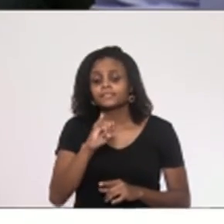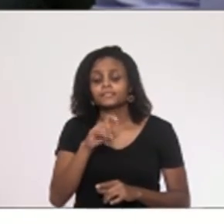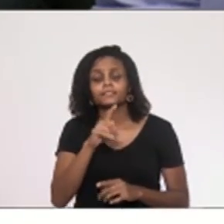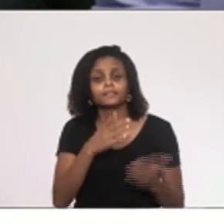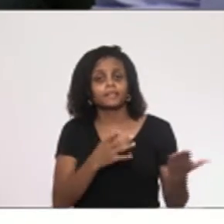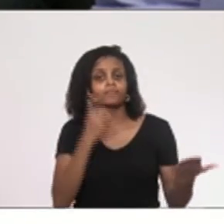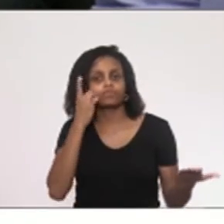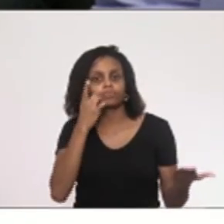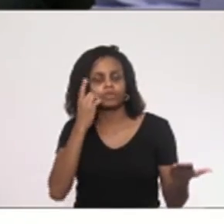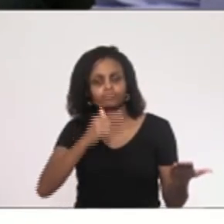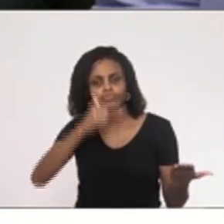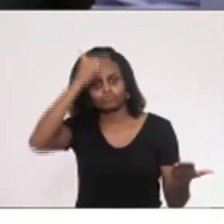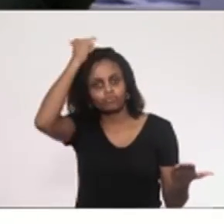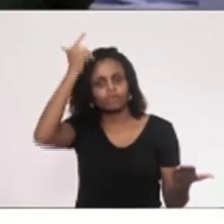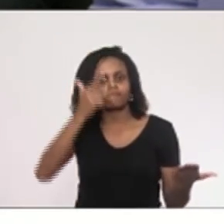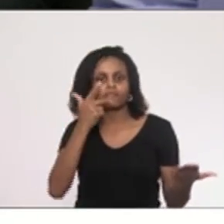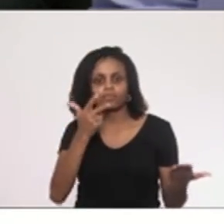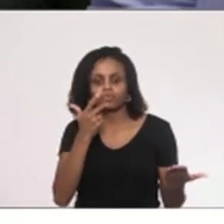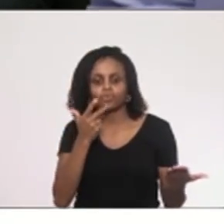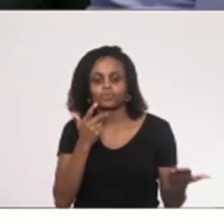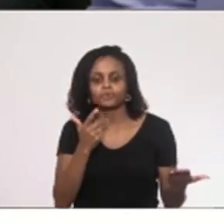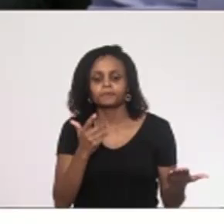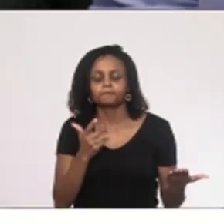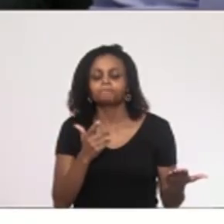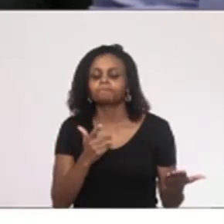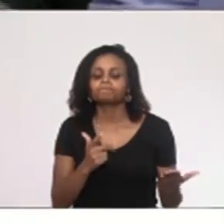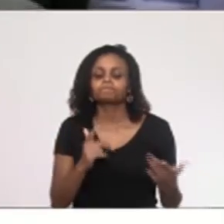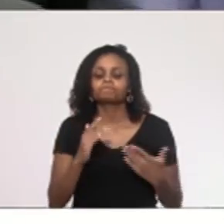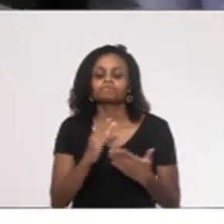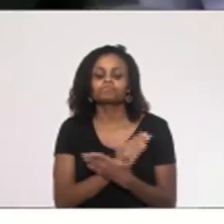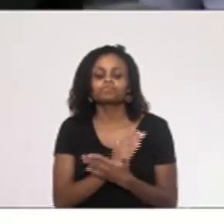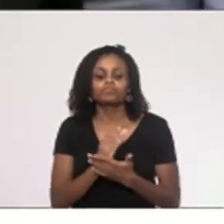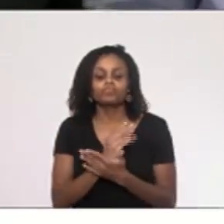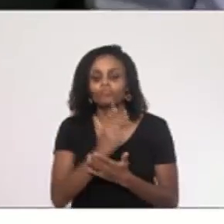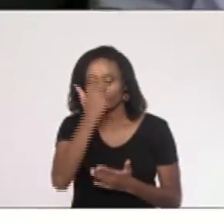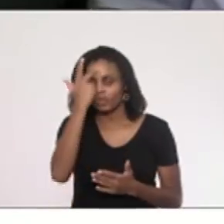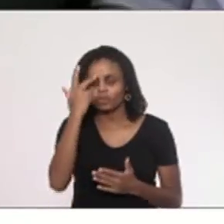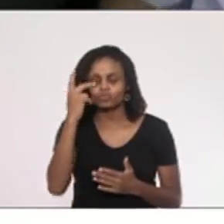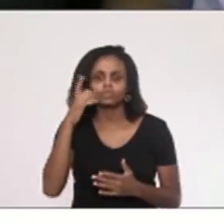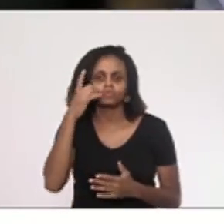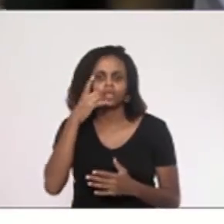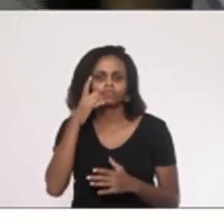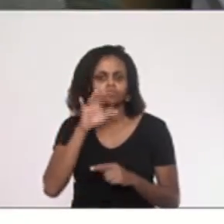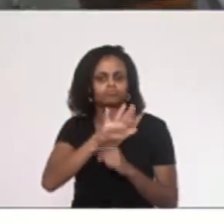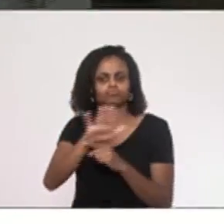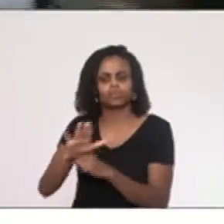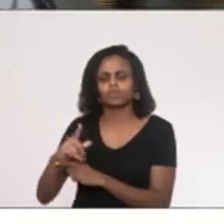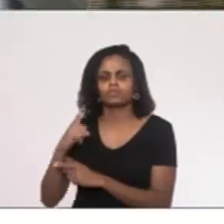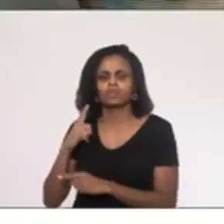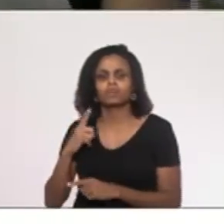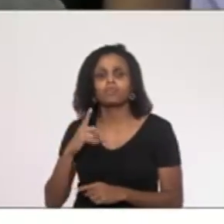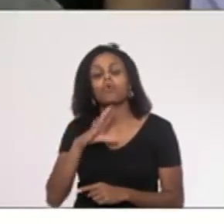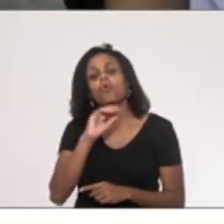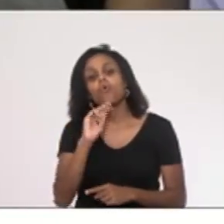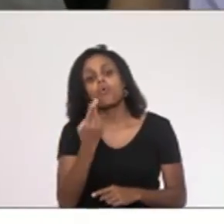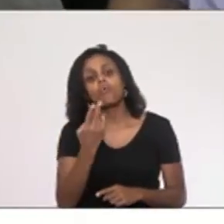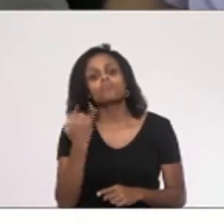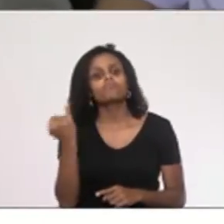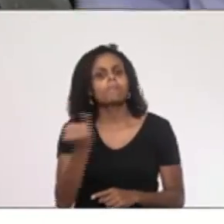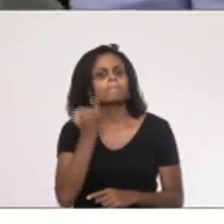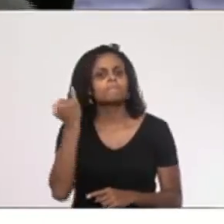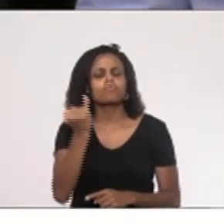falou o deputado Luiz Paulo, a questão de alguns que foram privilegiados, ou então era imprescindível